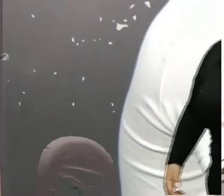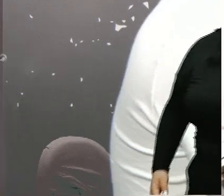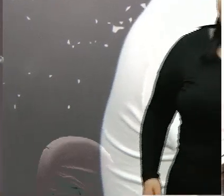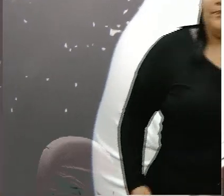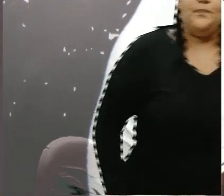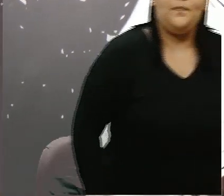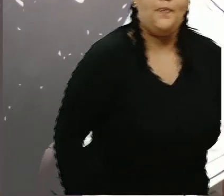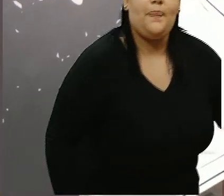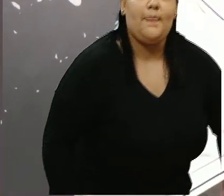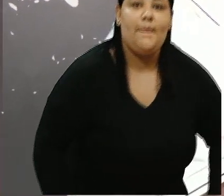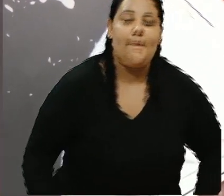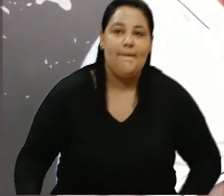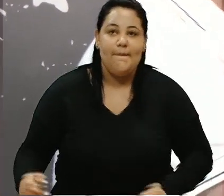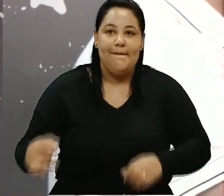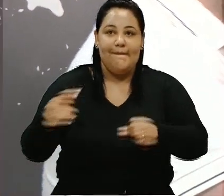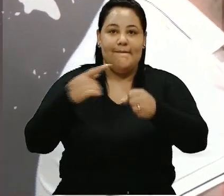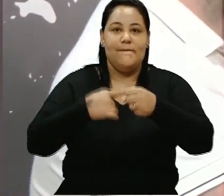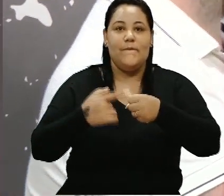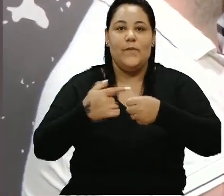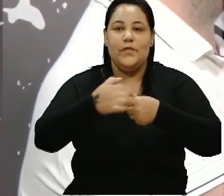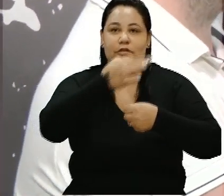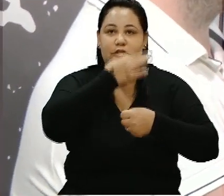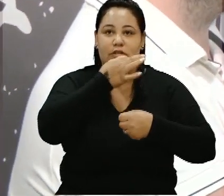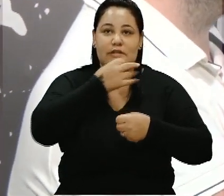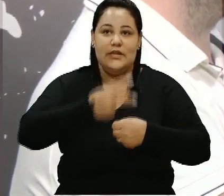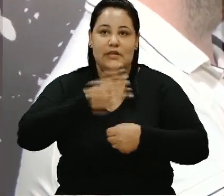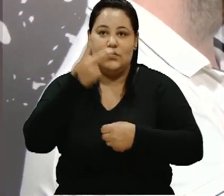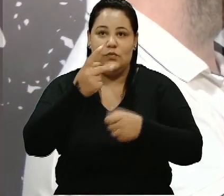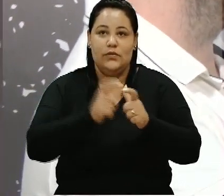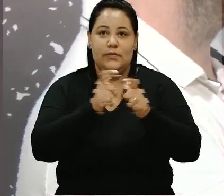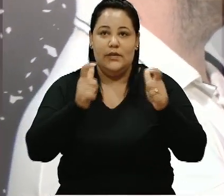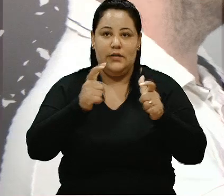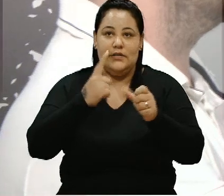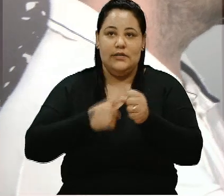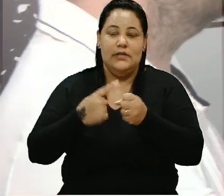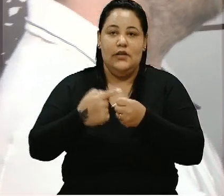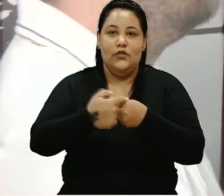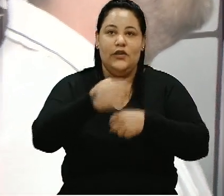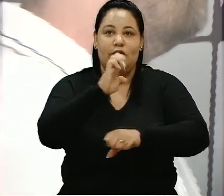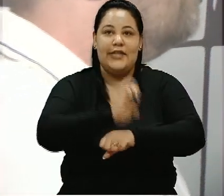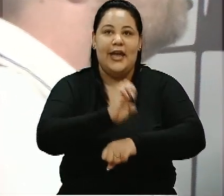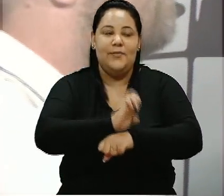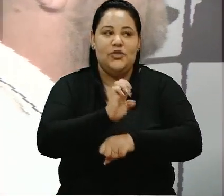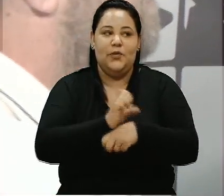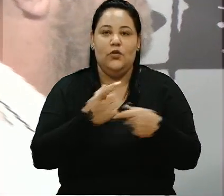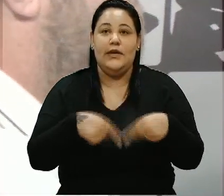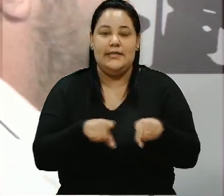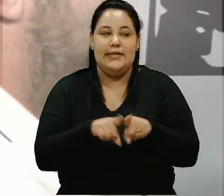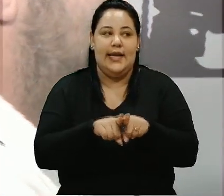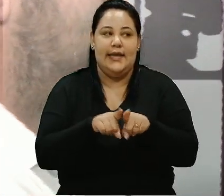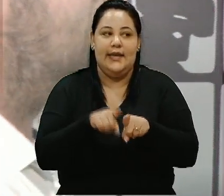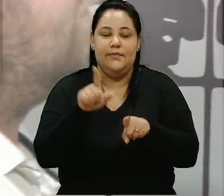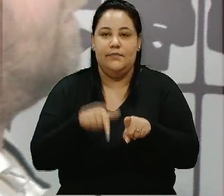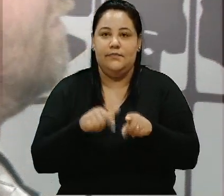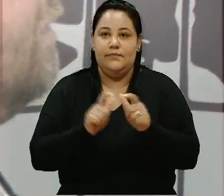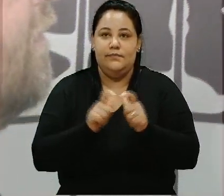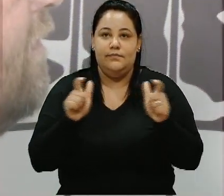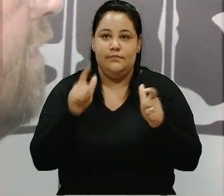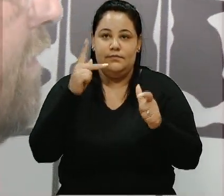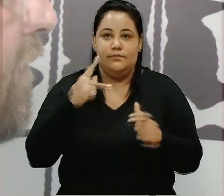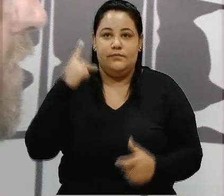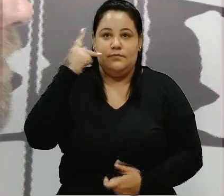grande, é a segunda maior cidade do nosso estado e precisa ser grande também nas suas políticas,